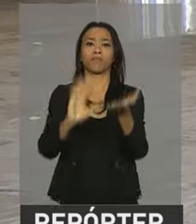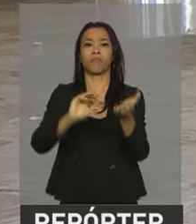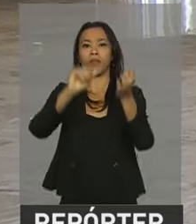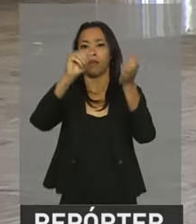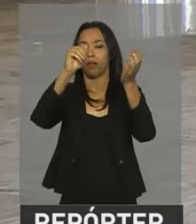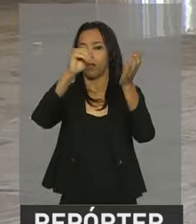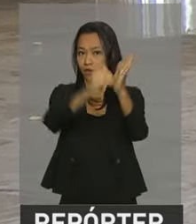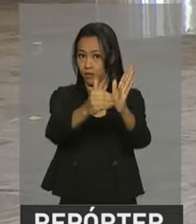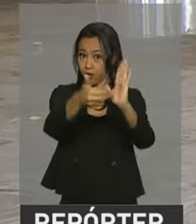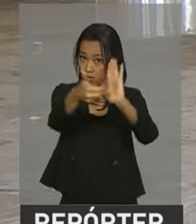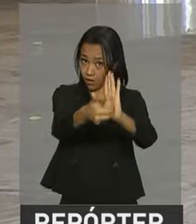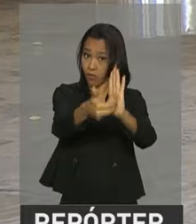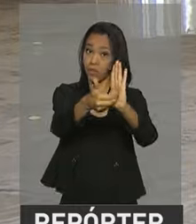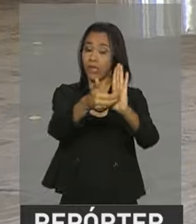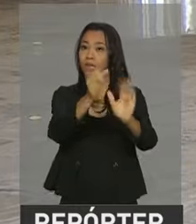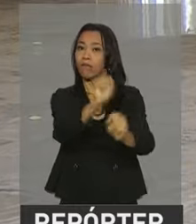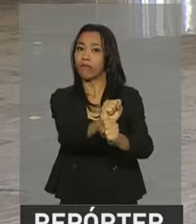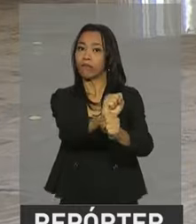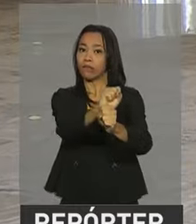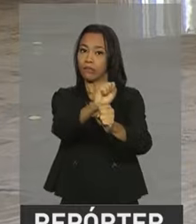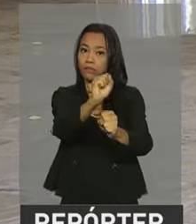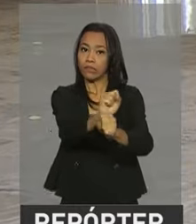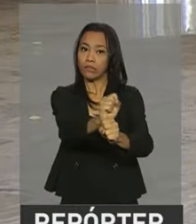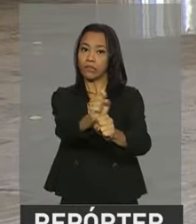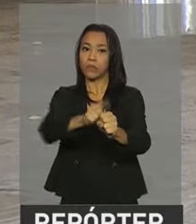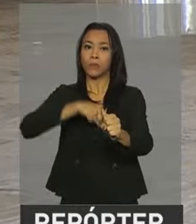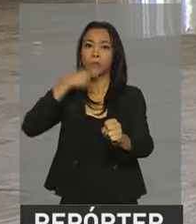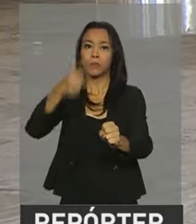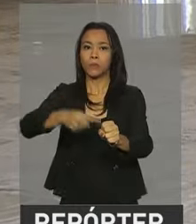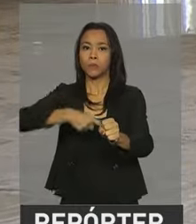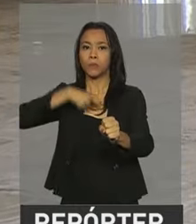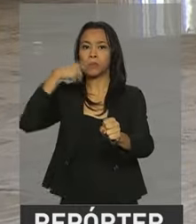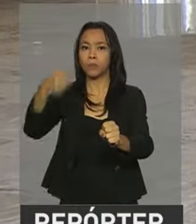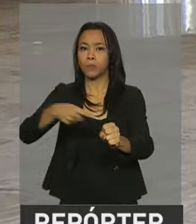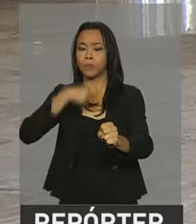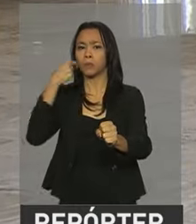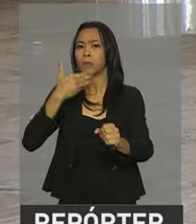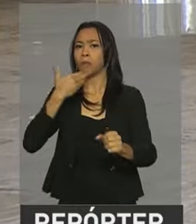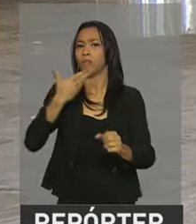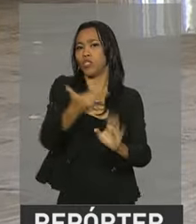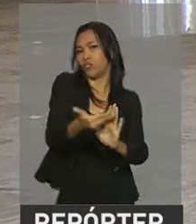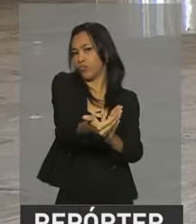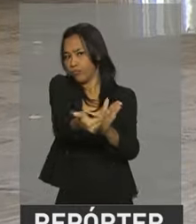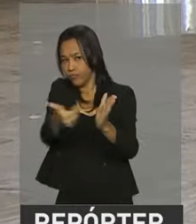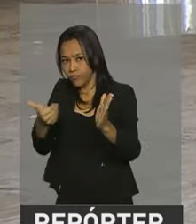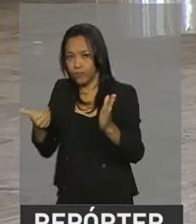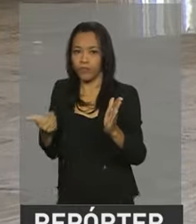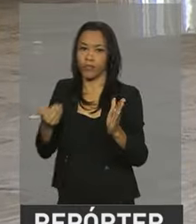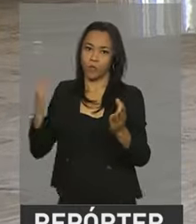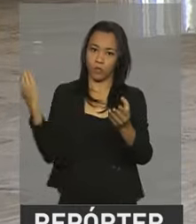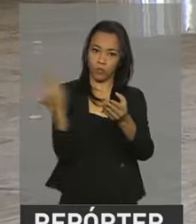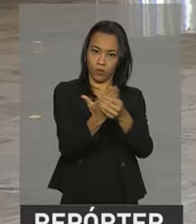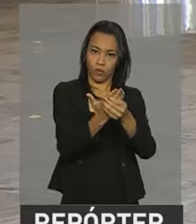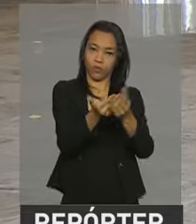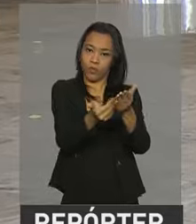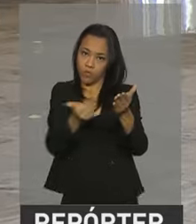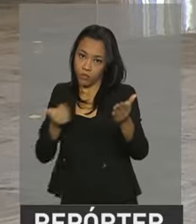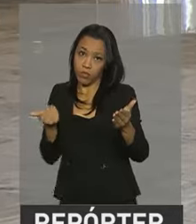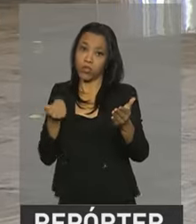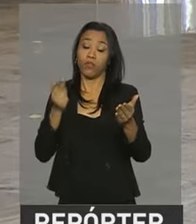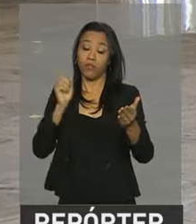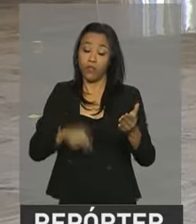bloqueando a pauta da Câmara dos Deputados essa retirada do pedido de urgência foi publicada hoje no Diário Oficial da